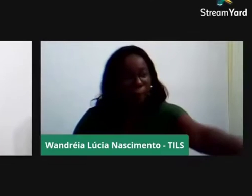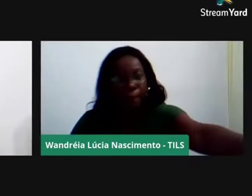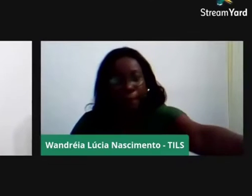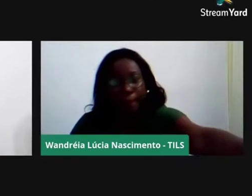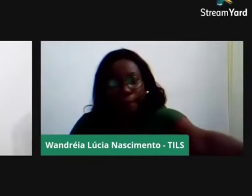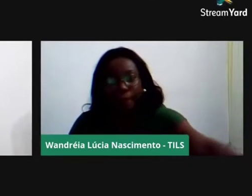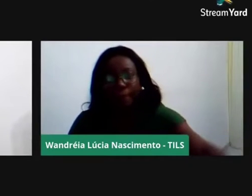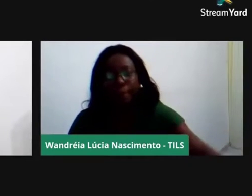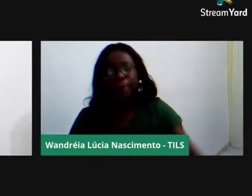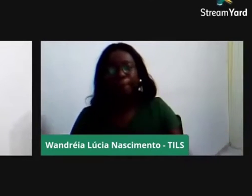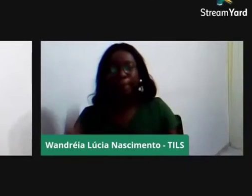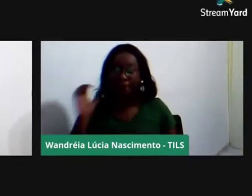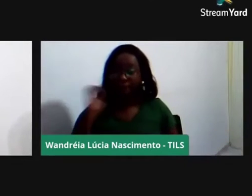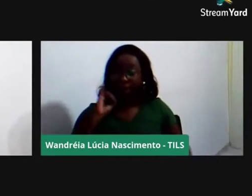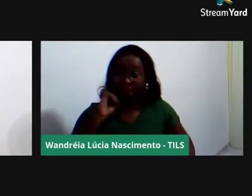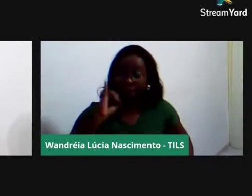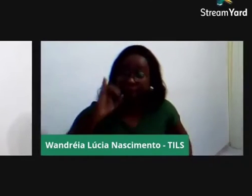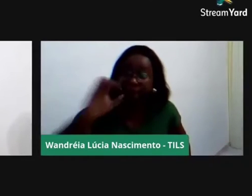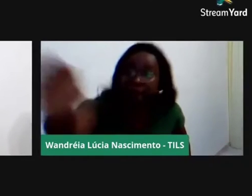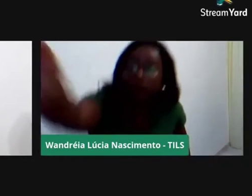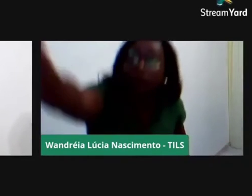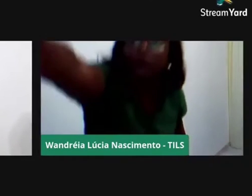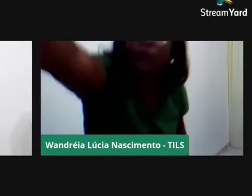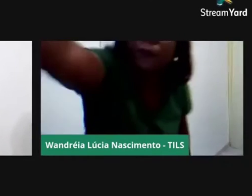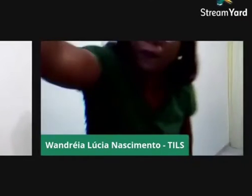Olá a todos.